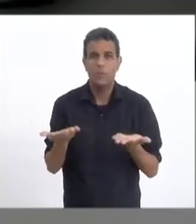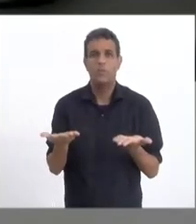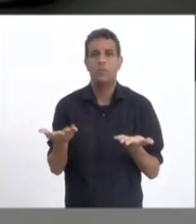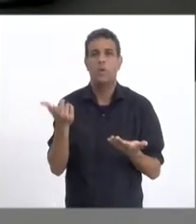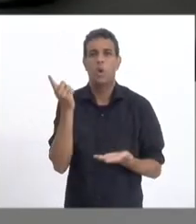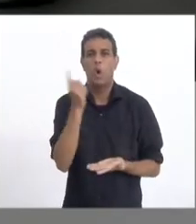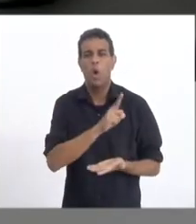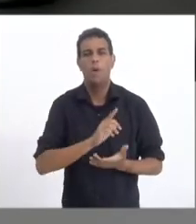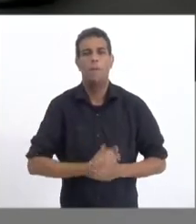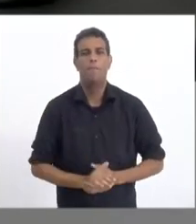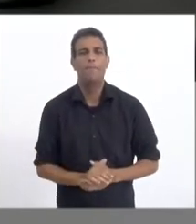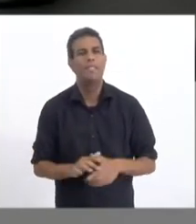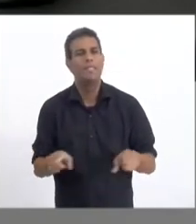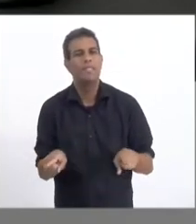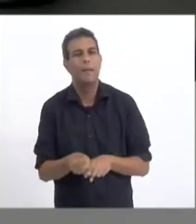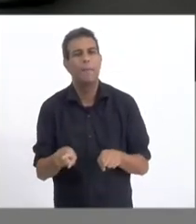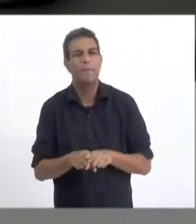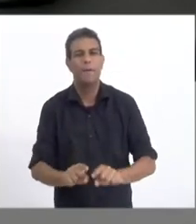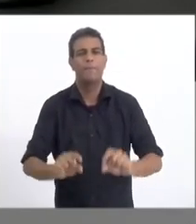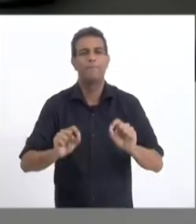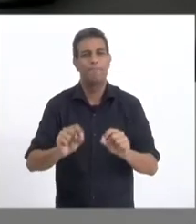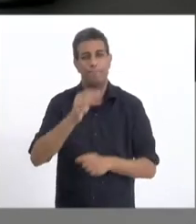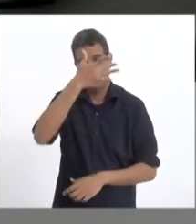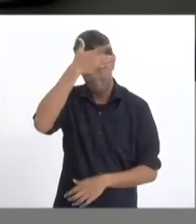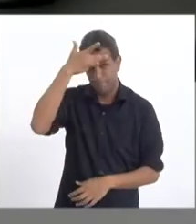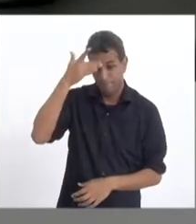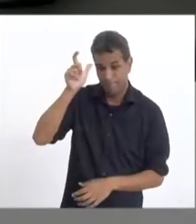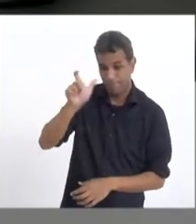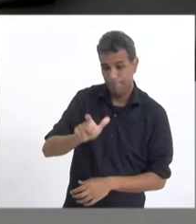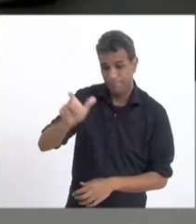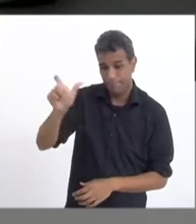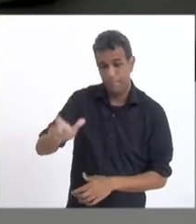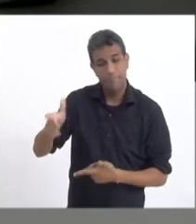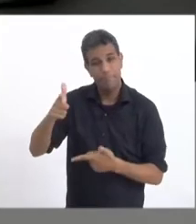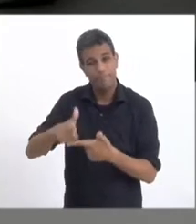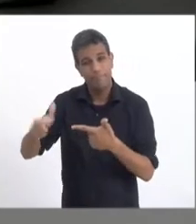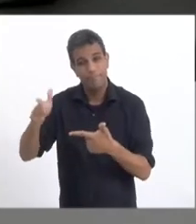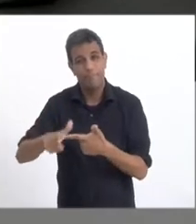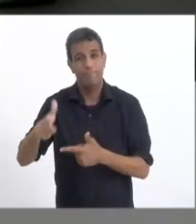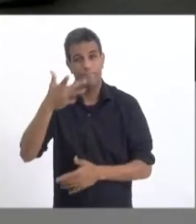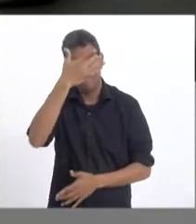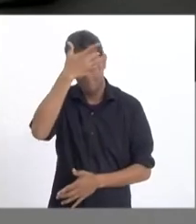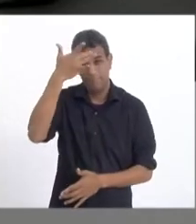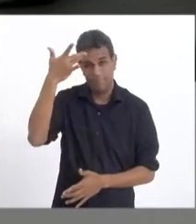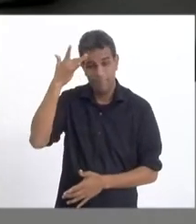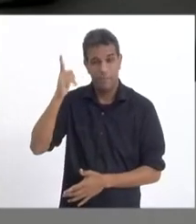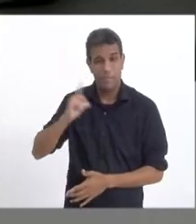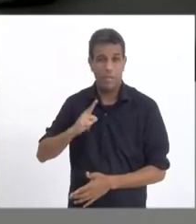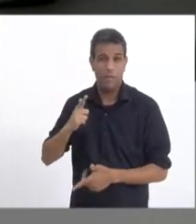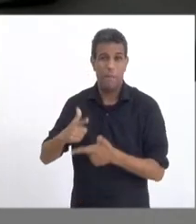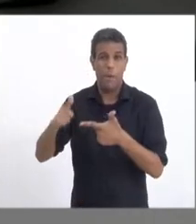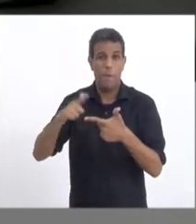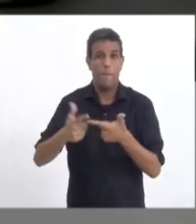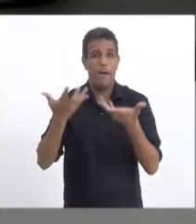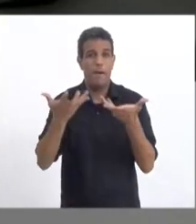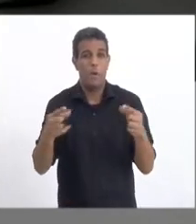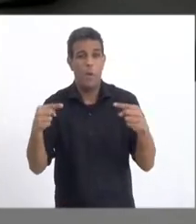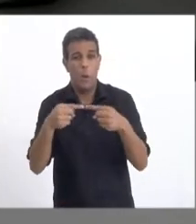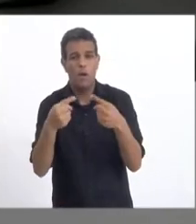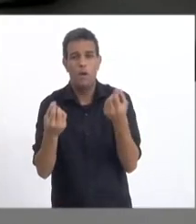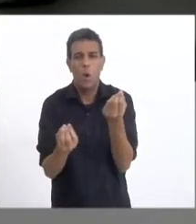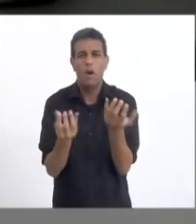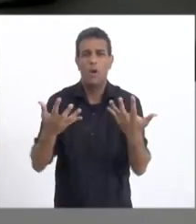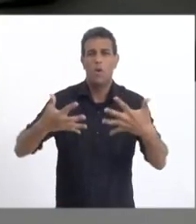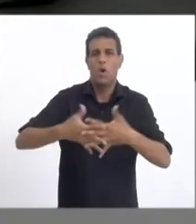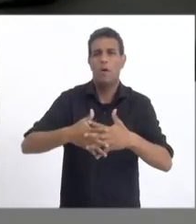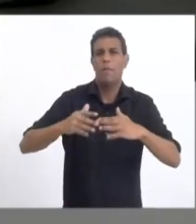direcionado também para pessoas que sofrem de transtornos mentais graves e persistentes. Então, nós estamos falando de um nível de